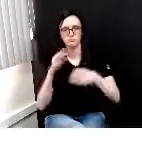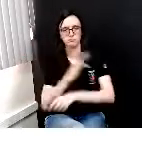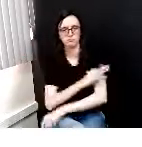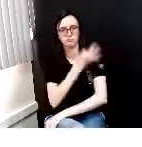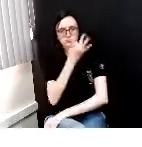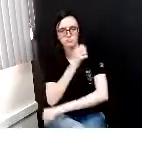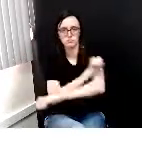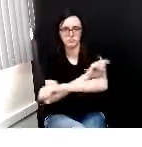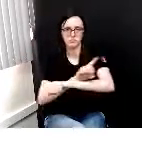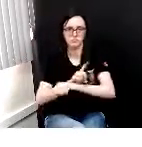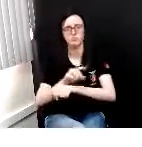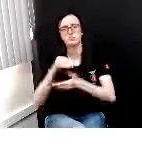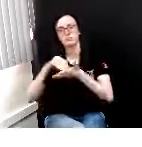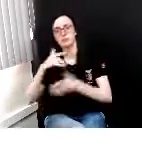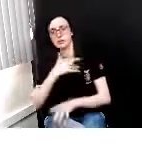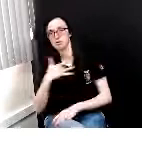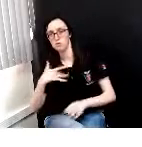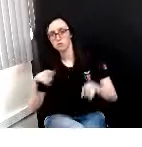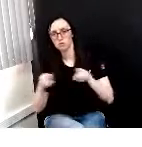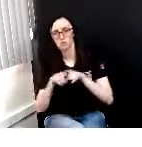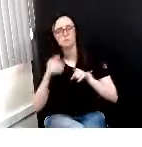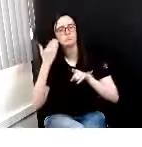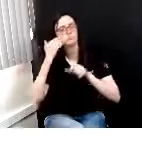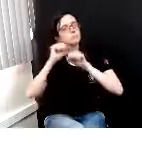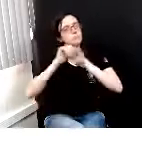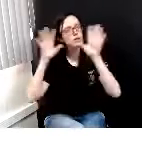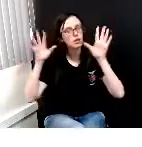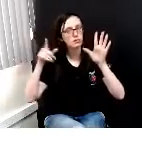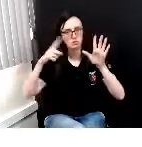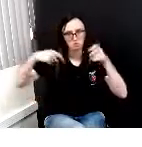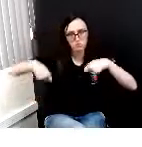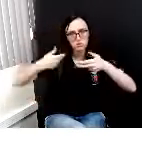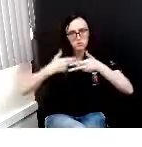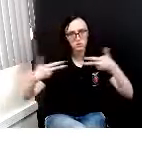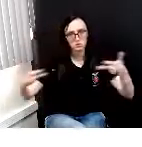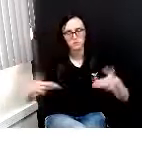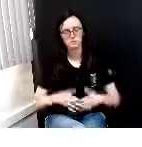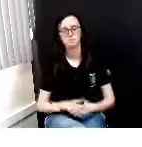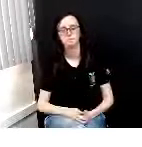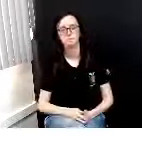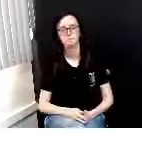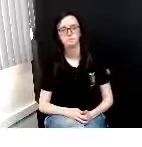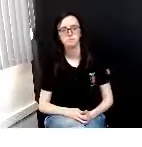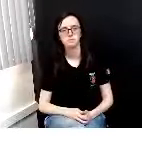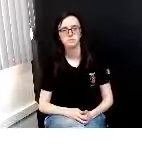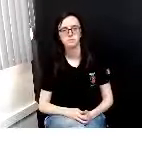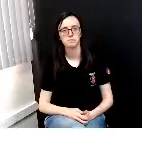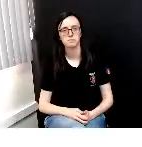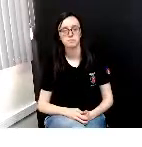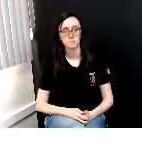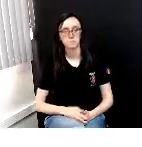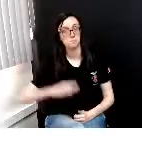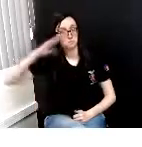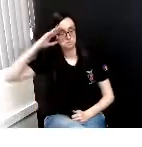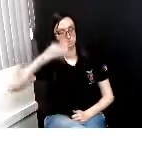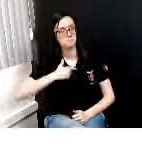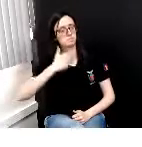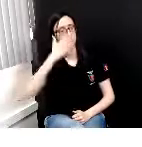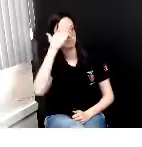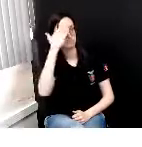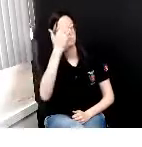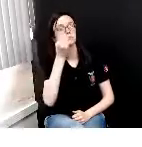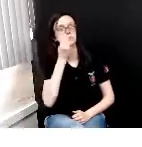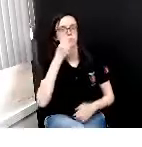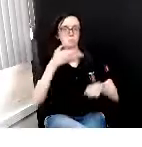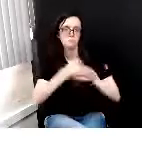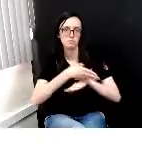de Educação, Secretaria da Saúde, justamente para os esclarecimentos que se fizerem necessários. Bem, gostaria de agradecer a oportunidade de